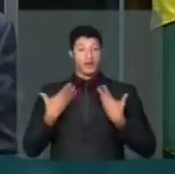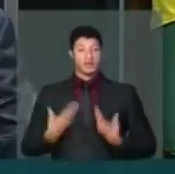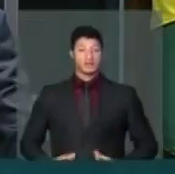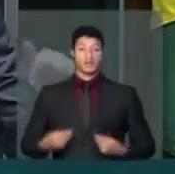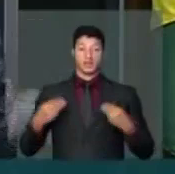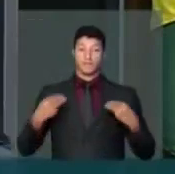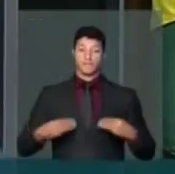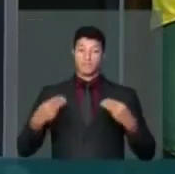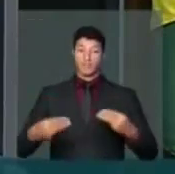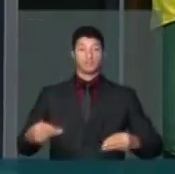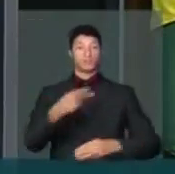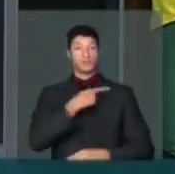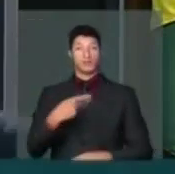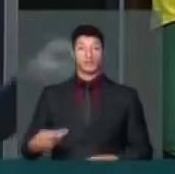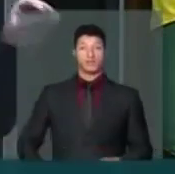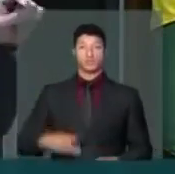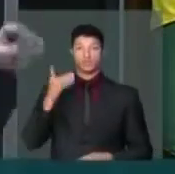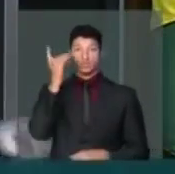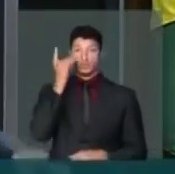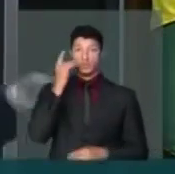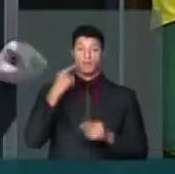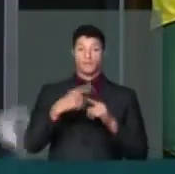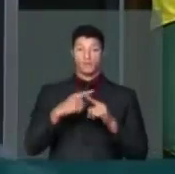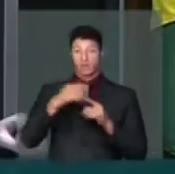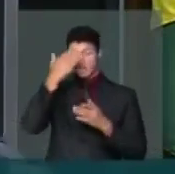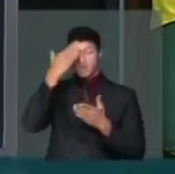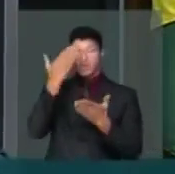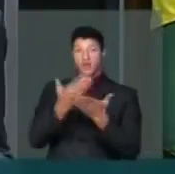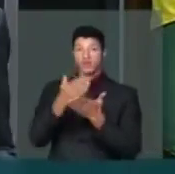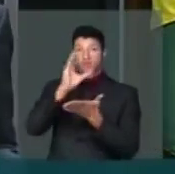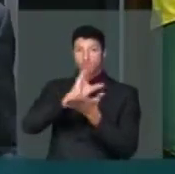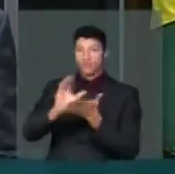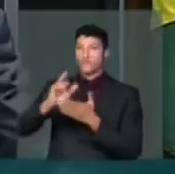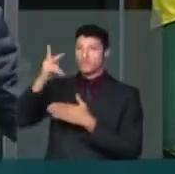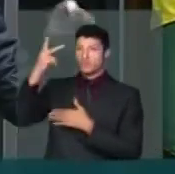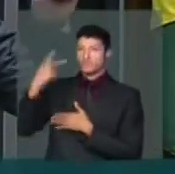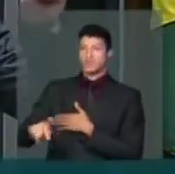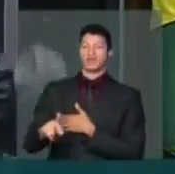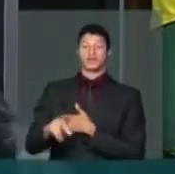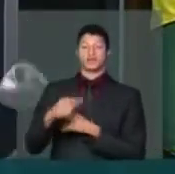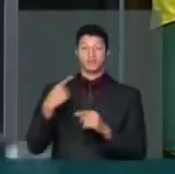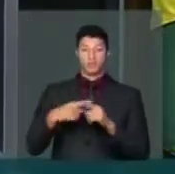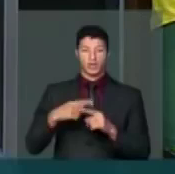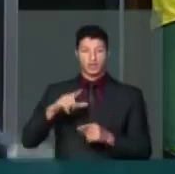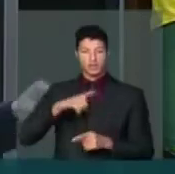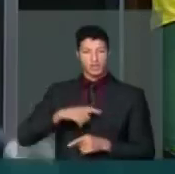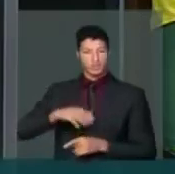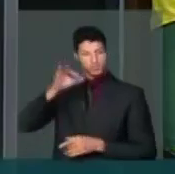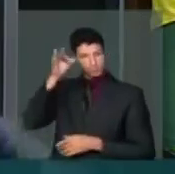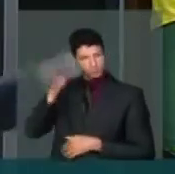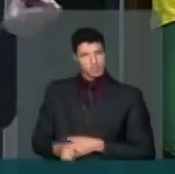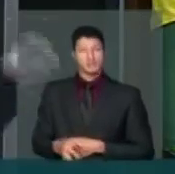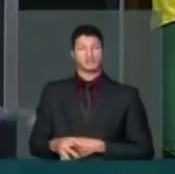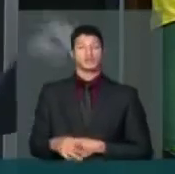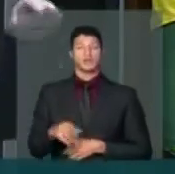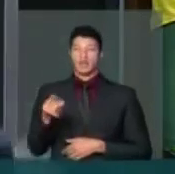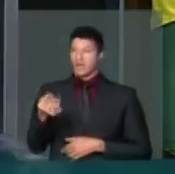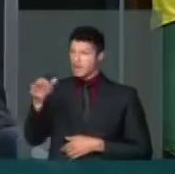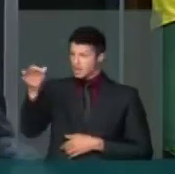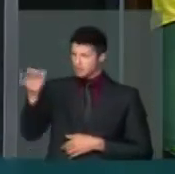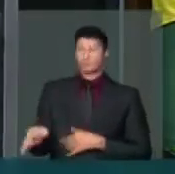da presidenta Dilma porque confio nela, porque eu tenho absoluta convicção de que